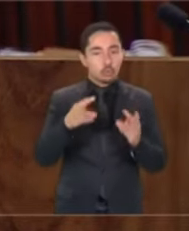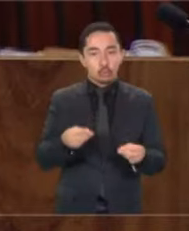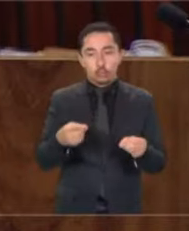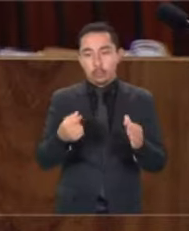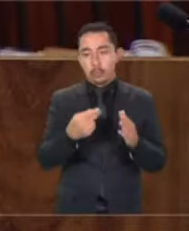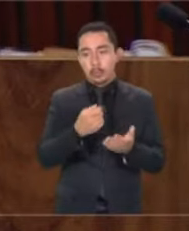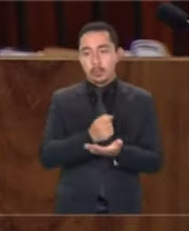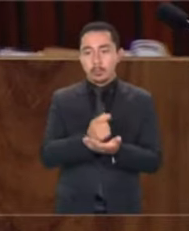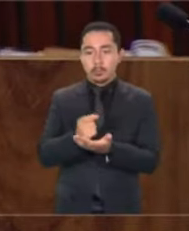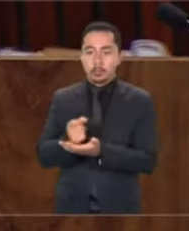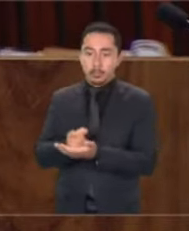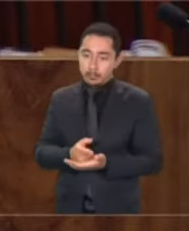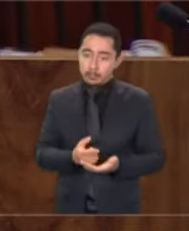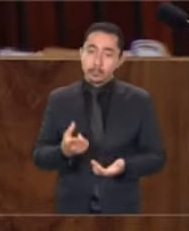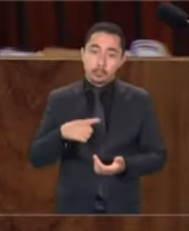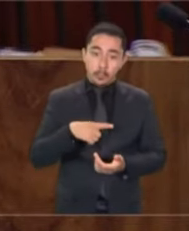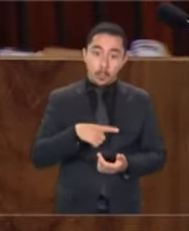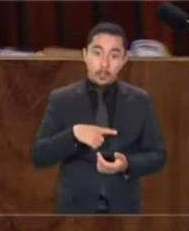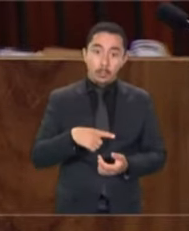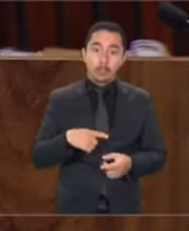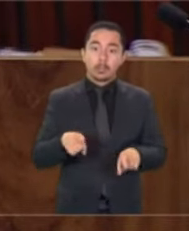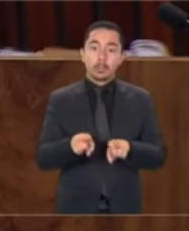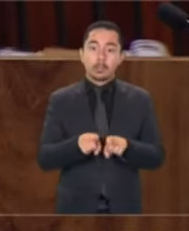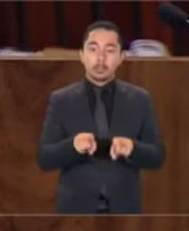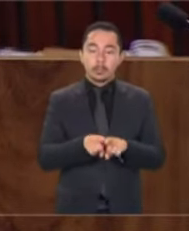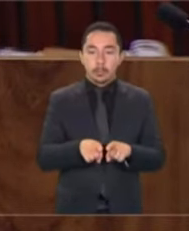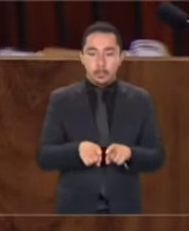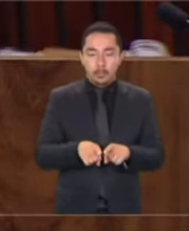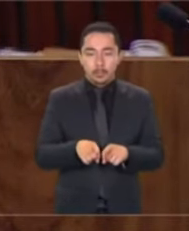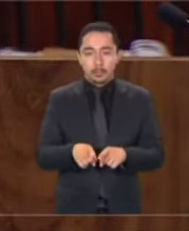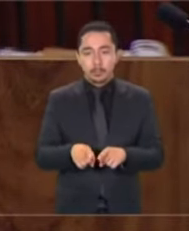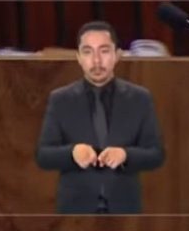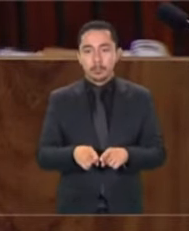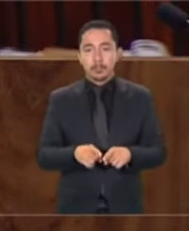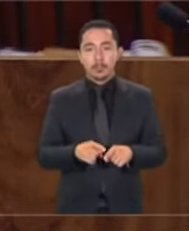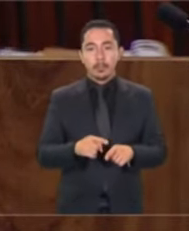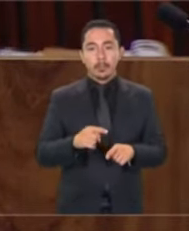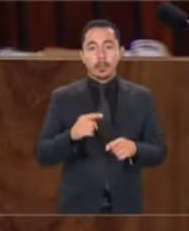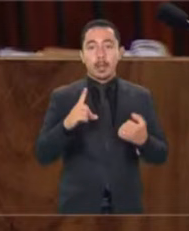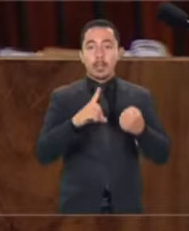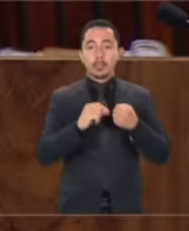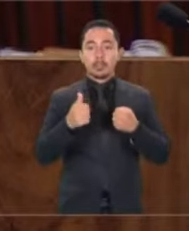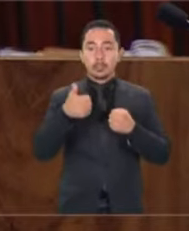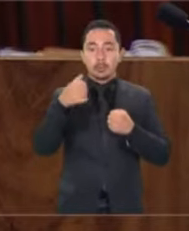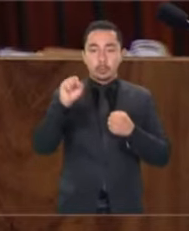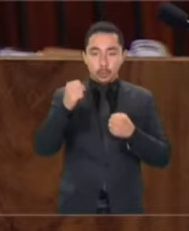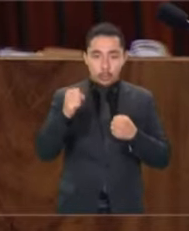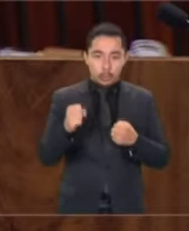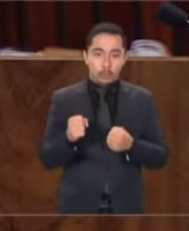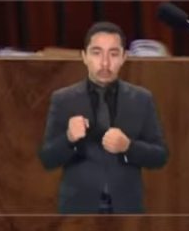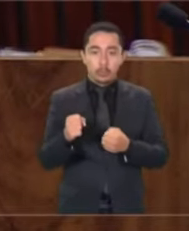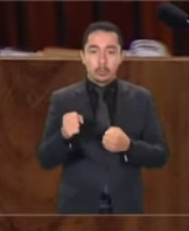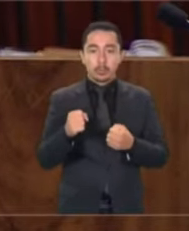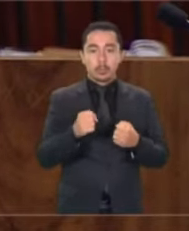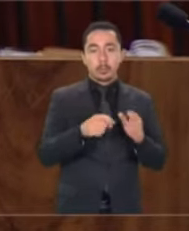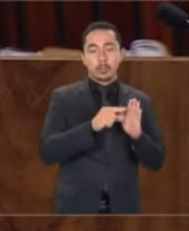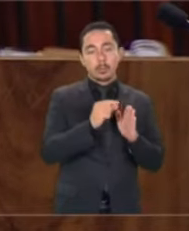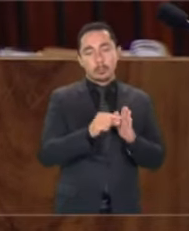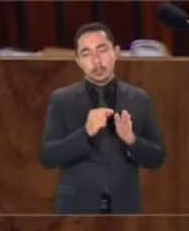aspectos imprescindíveis da contratação na forma do artigo 18, caput, da resolução TSE